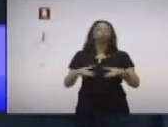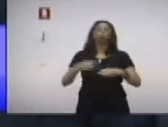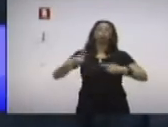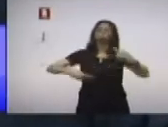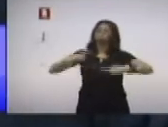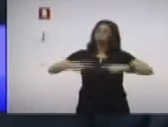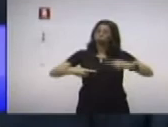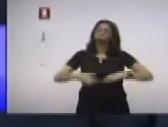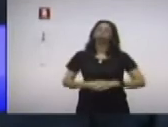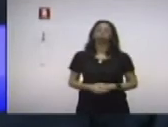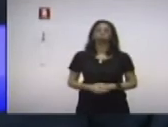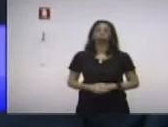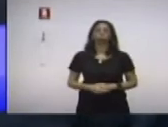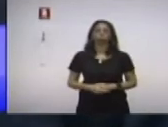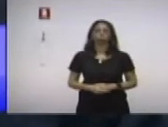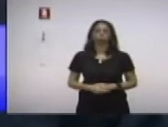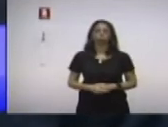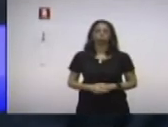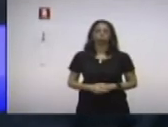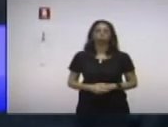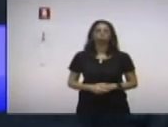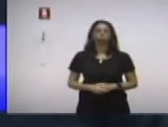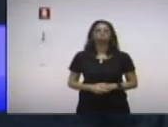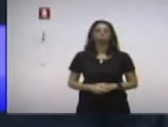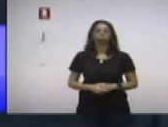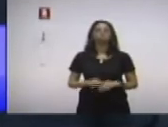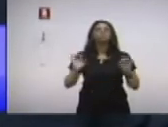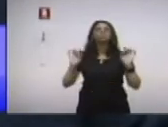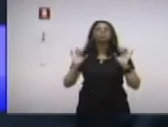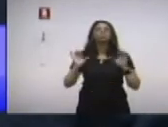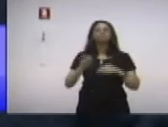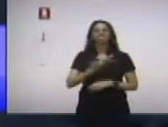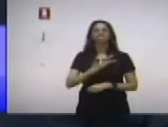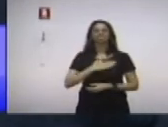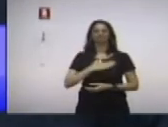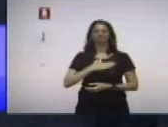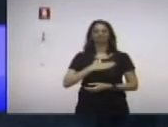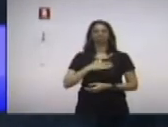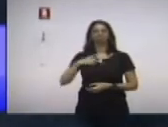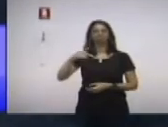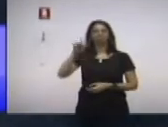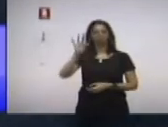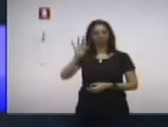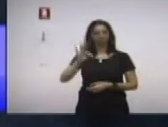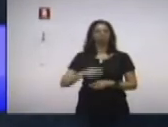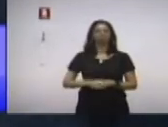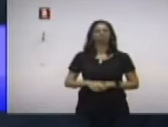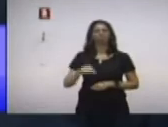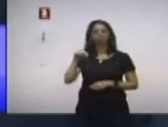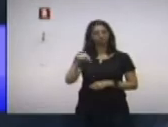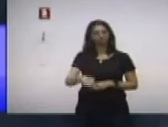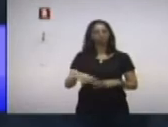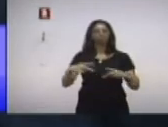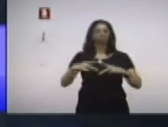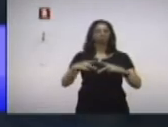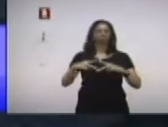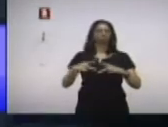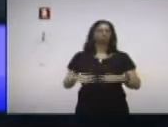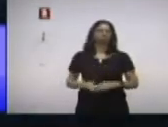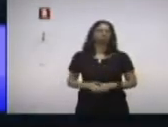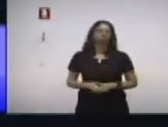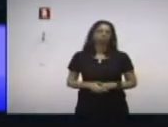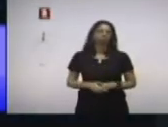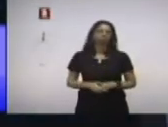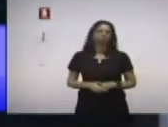partidários e principalmente meus companheiros do partido dos trabalhadores aqui de Pauli né